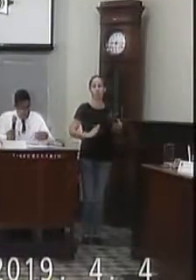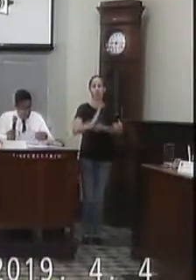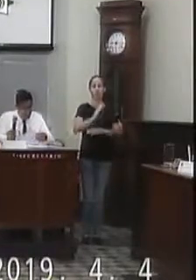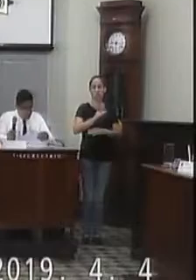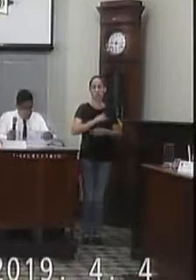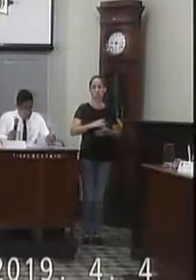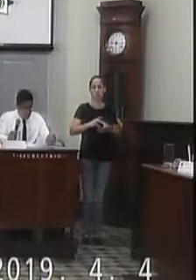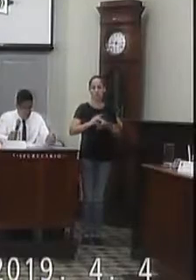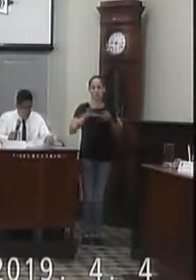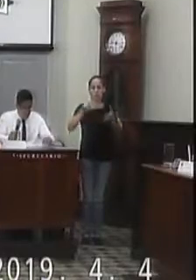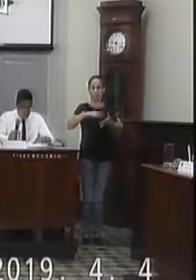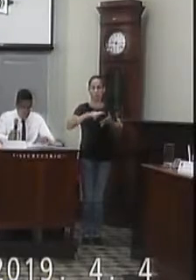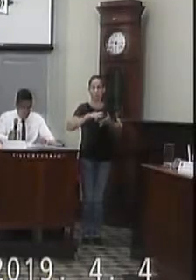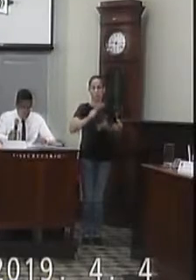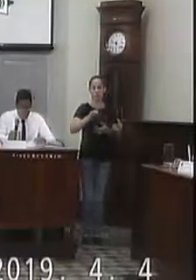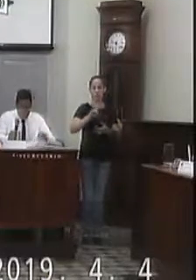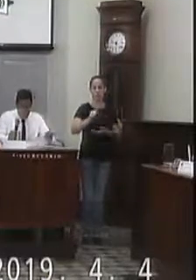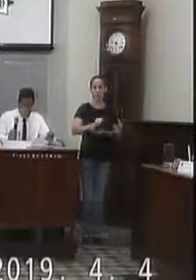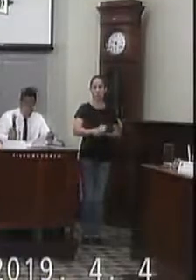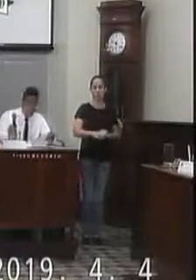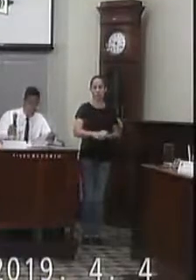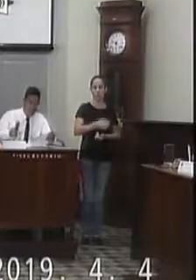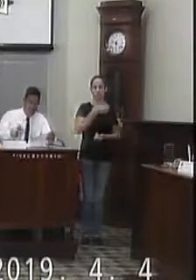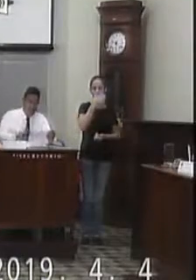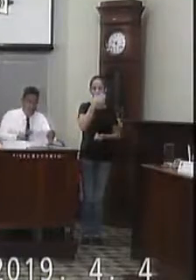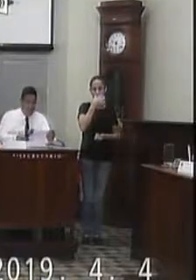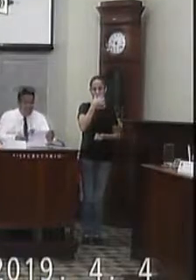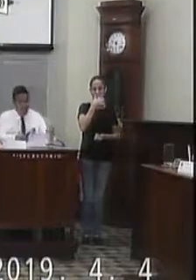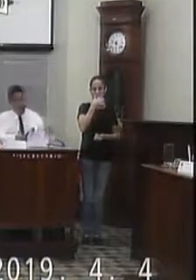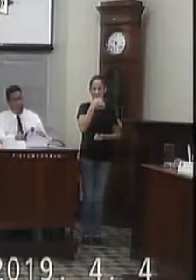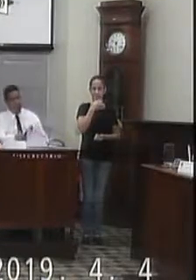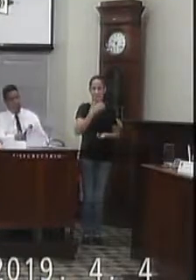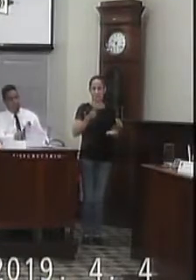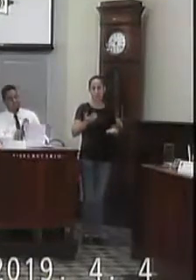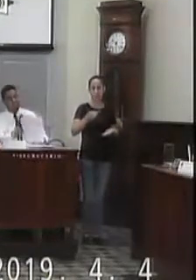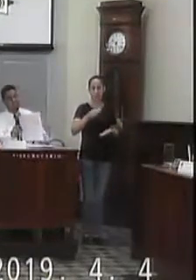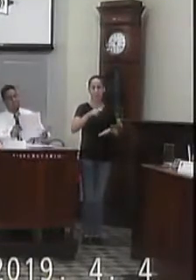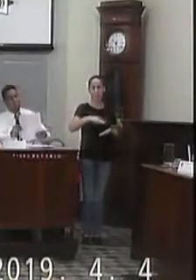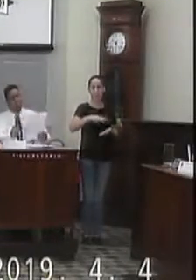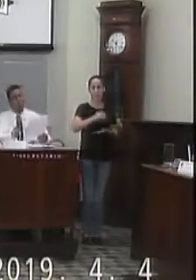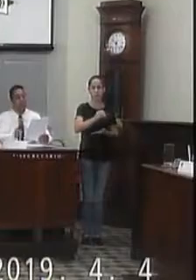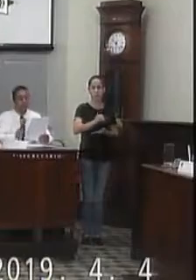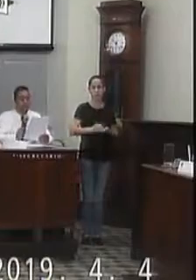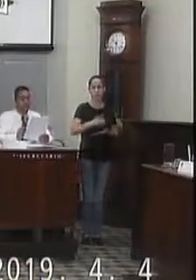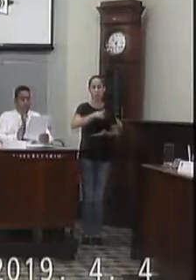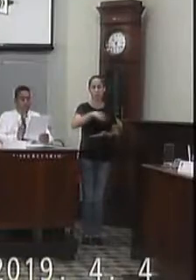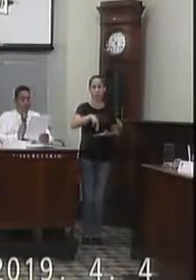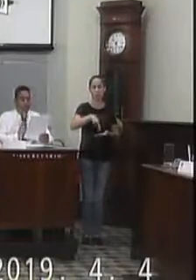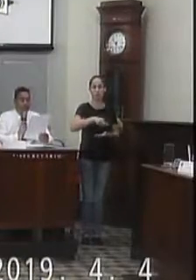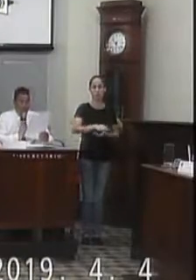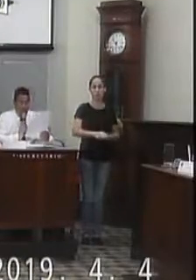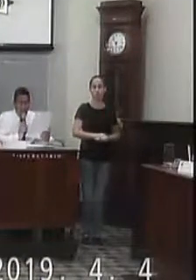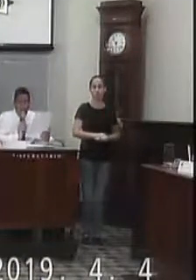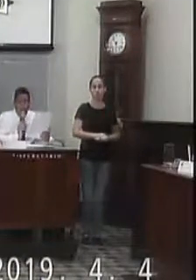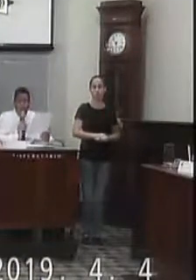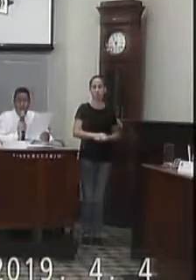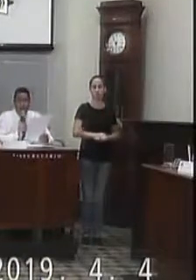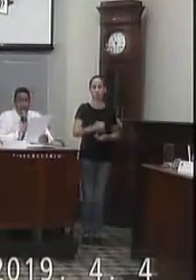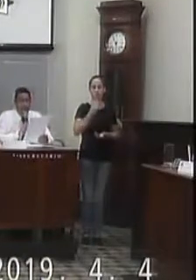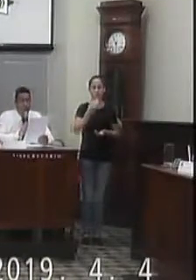aprovada a ata da sessão do dia 2. Agora vamos para a leitura dos ofícios e correspondência.